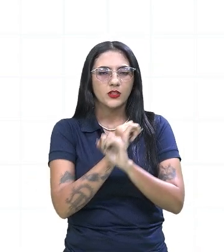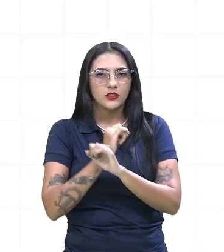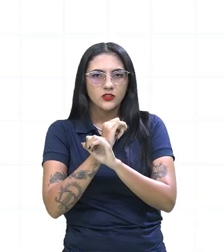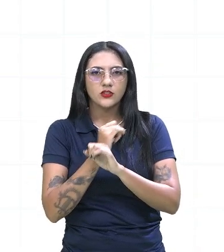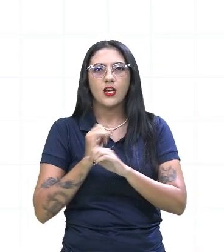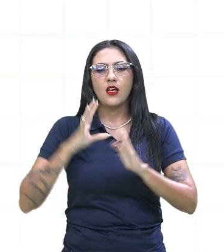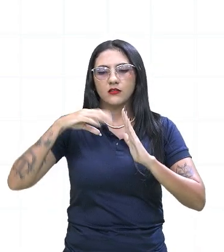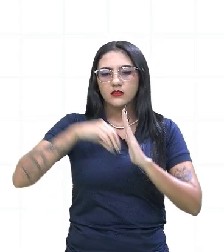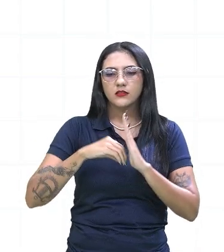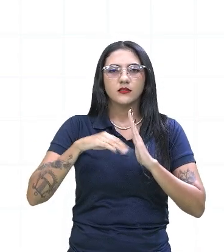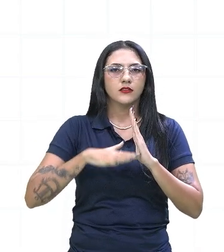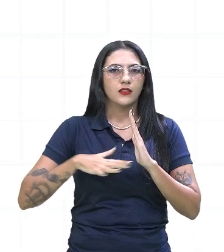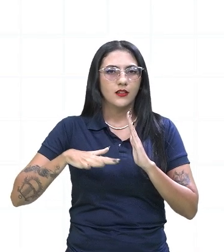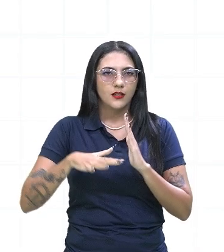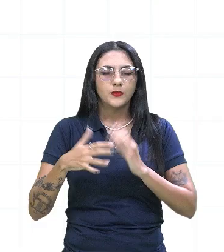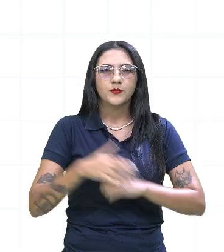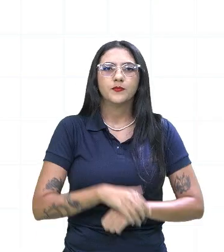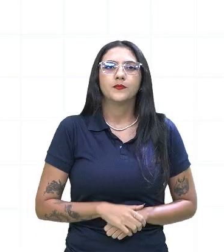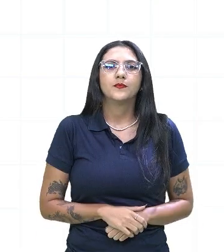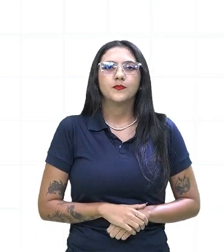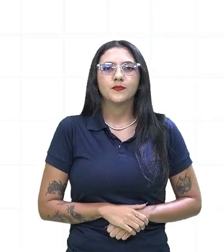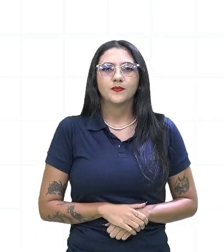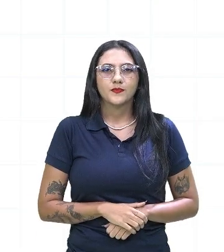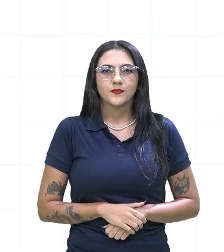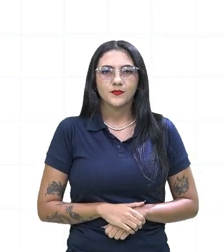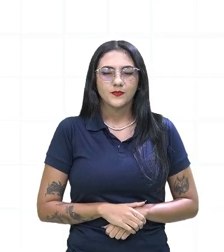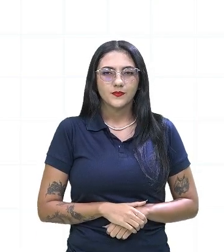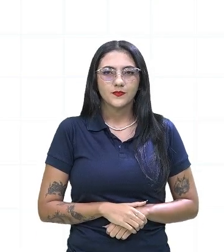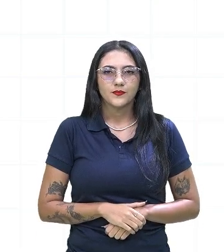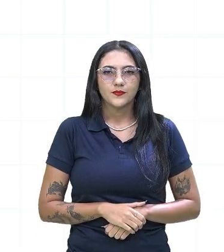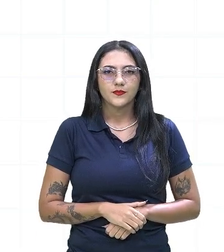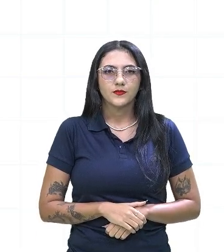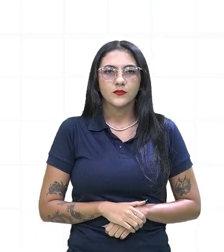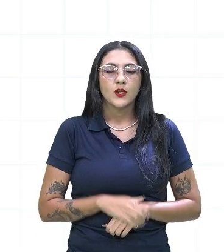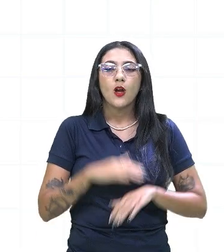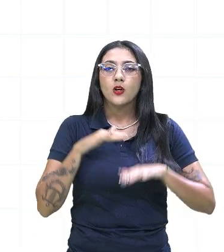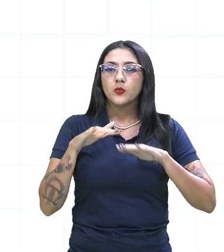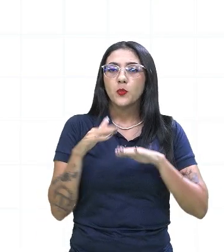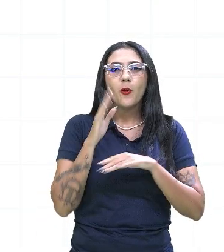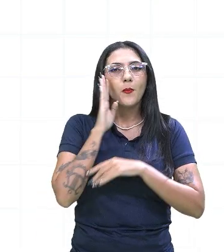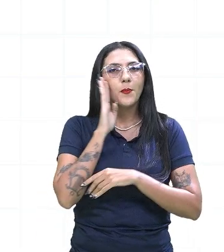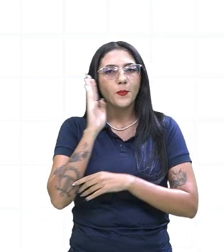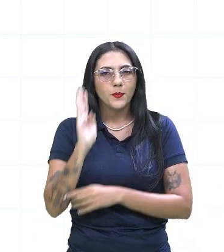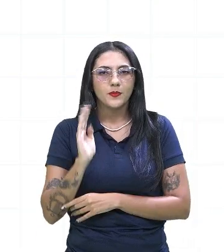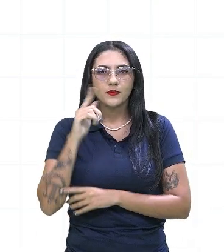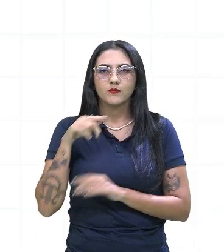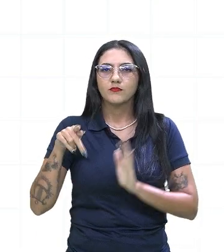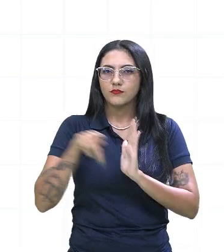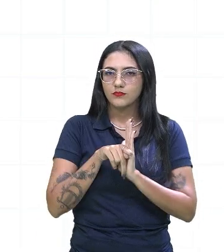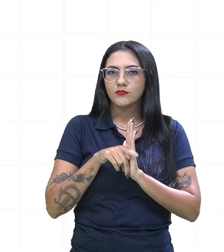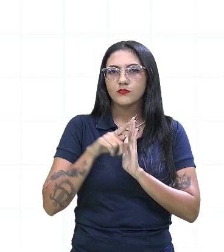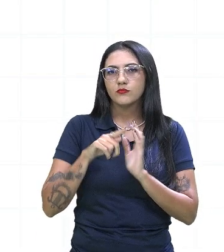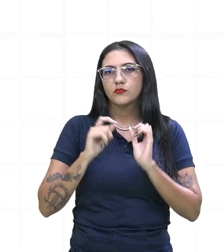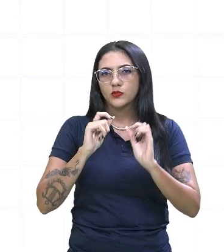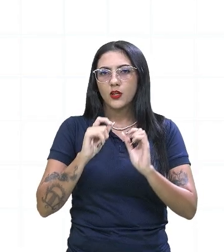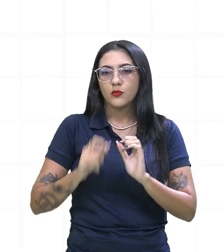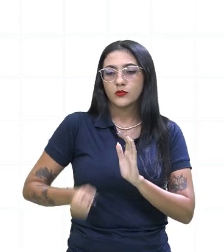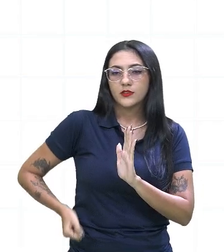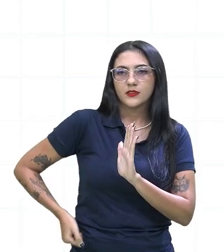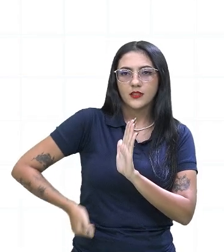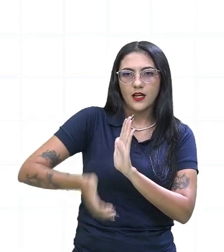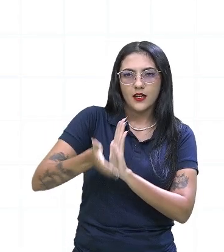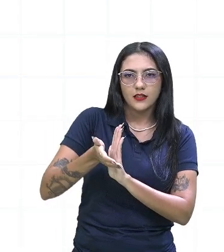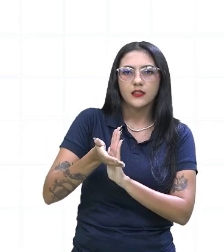recepcionar essa bola. Os fundamentos, tanto do voleibol quanto do vôlei de praia, é o saque,